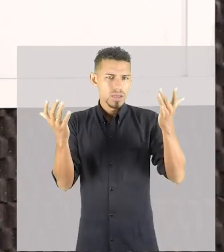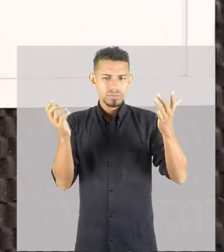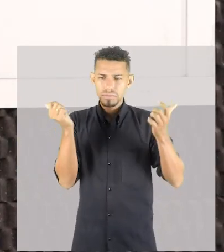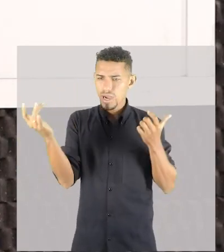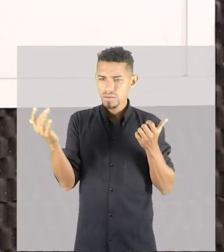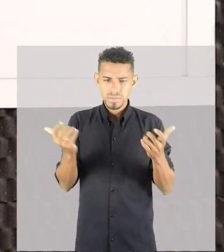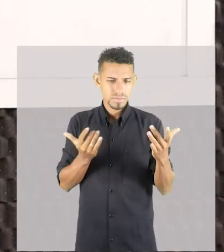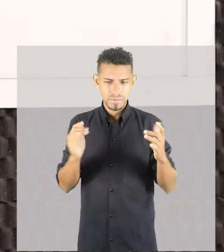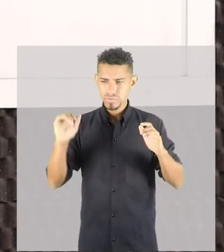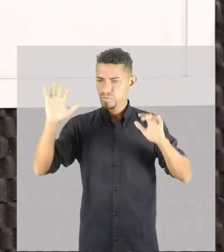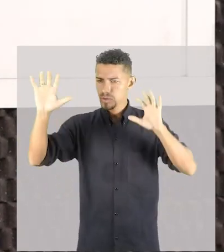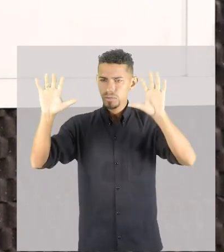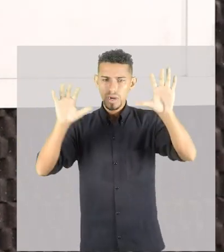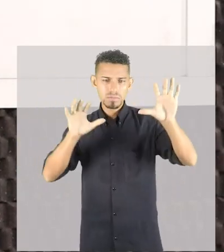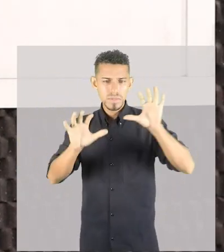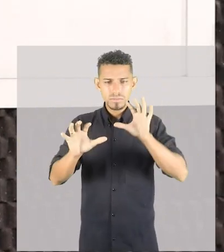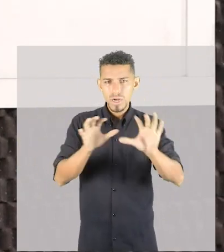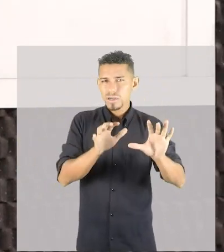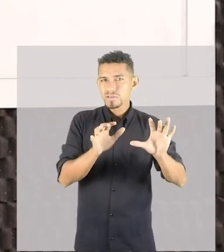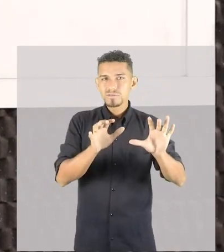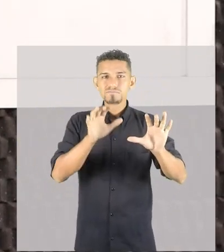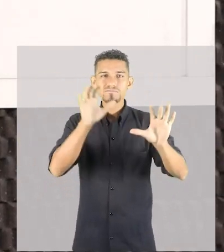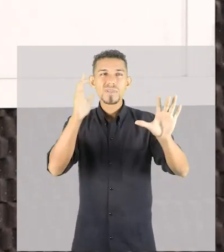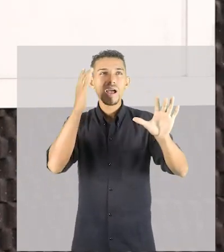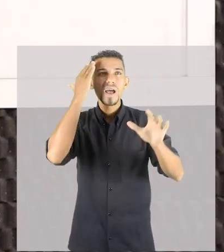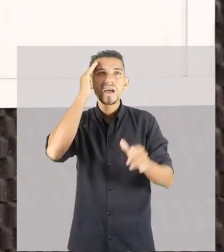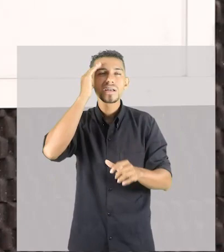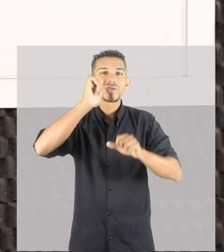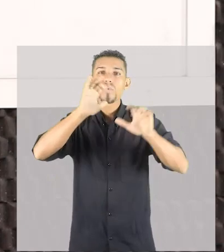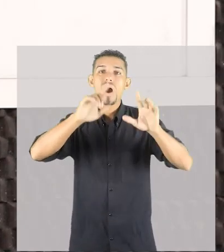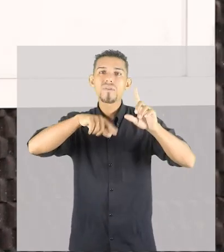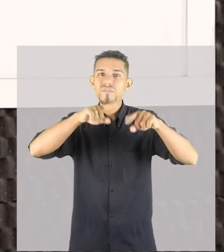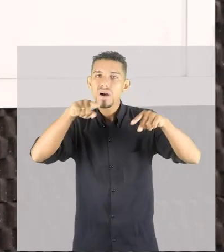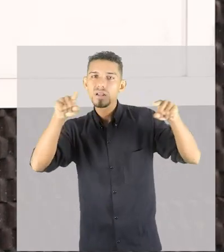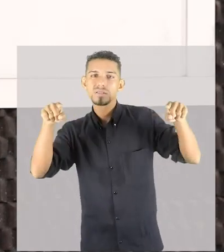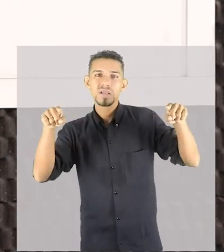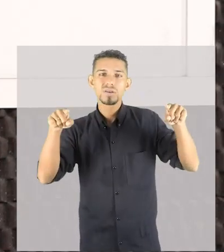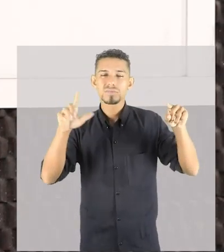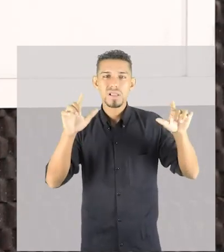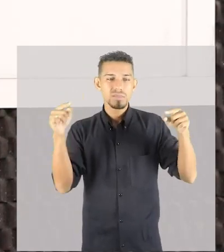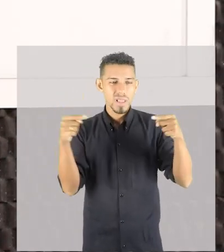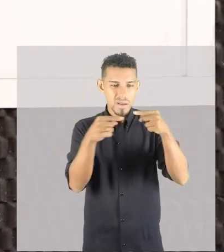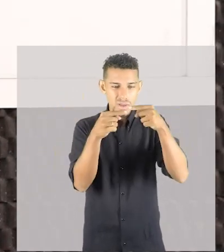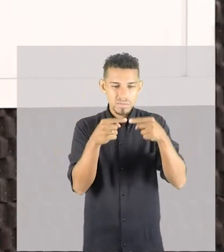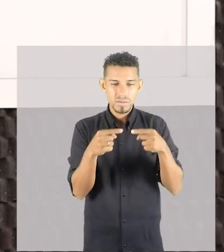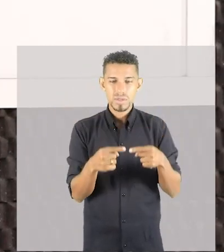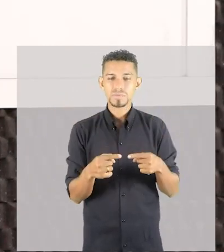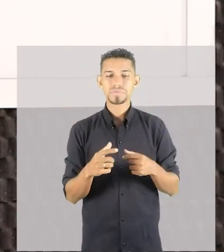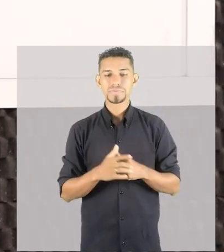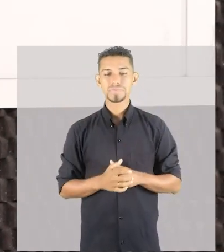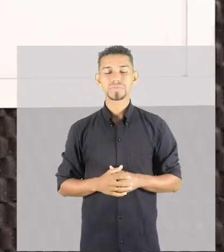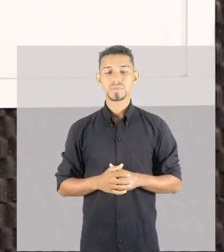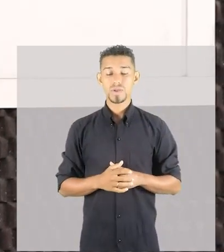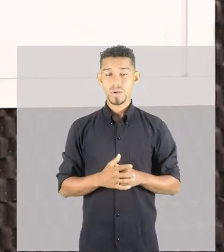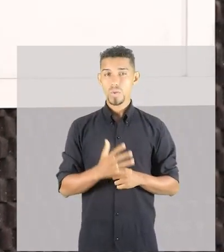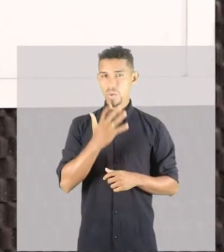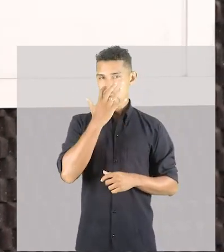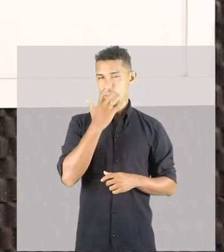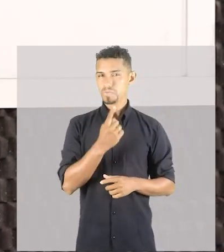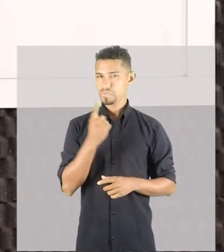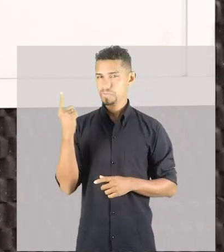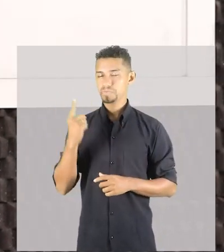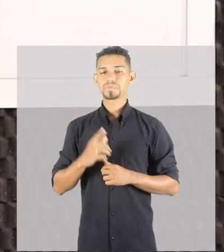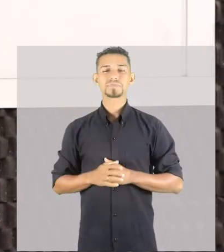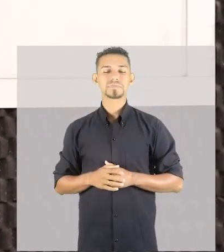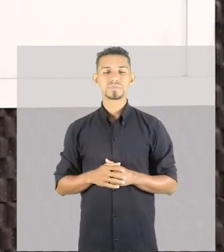genes e alelos para que a gente consiga entender qual variação de planta se encaixa em cada um desses genes. Então você vai vir aqui